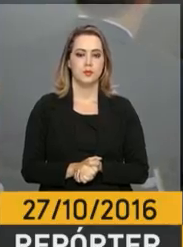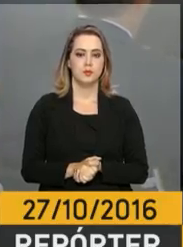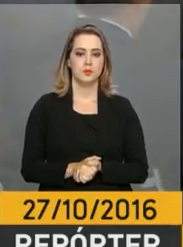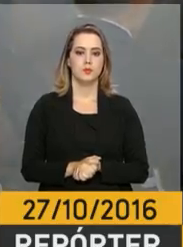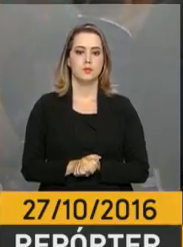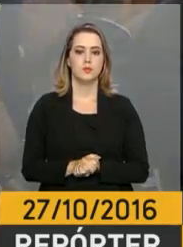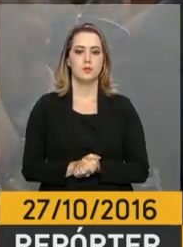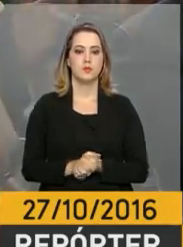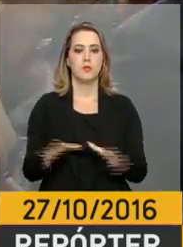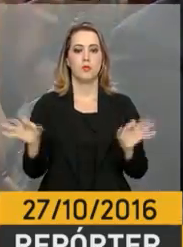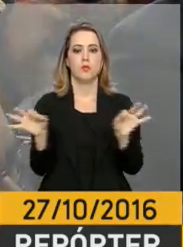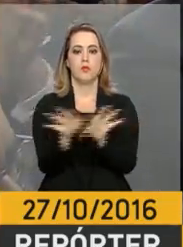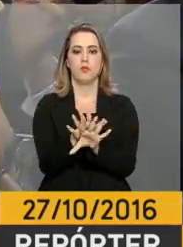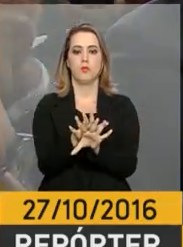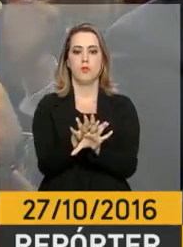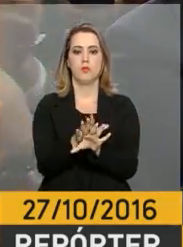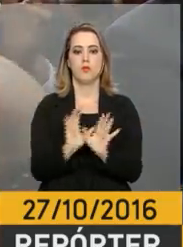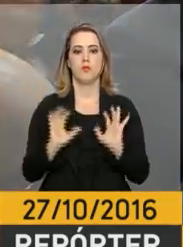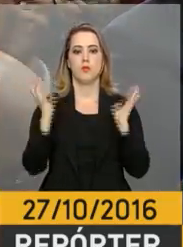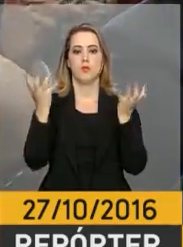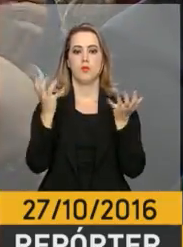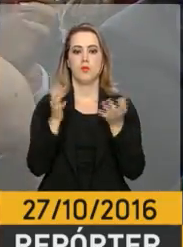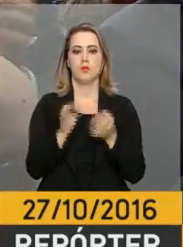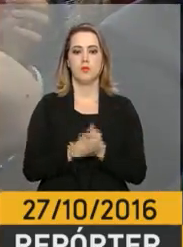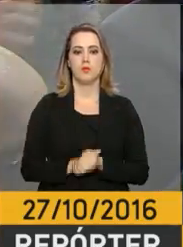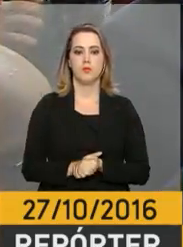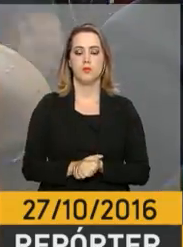Obrigado encerrada esta cerimônia